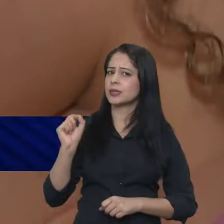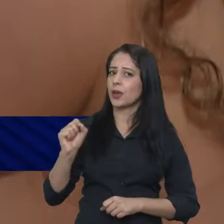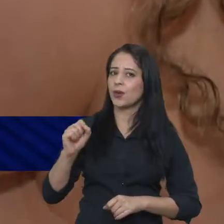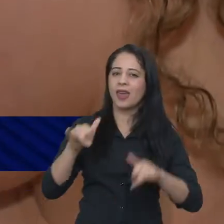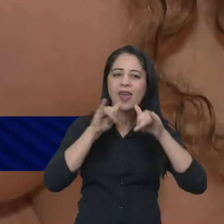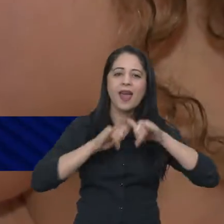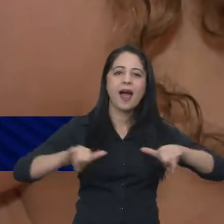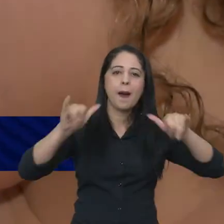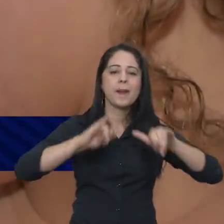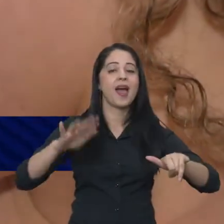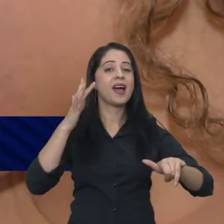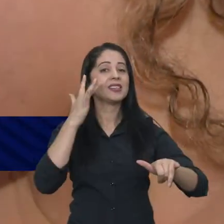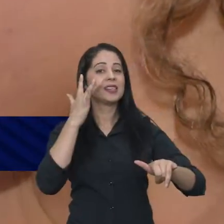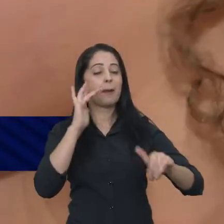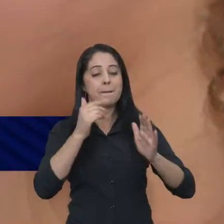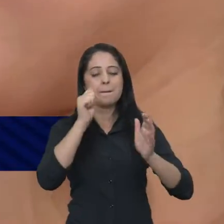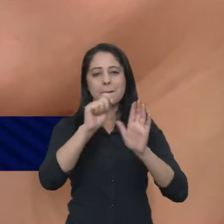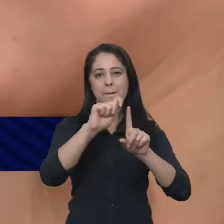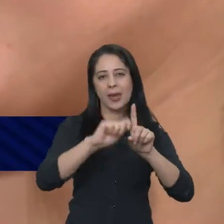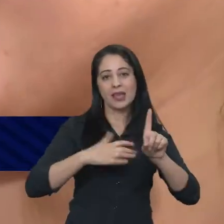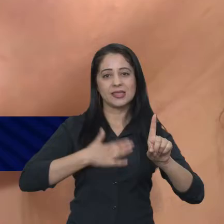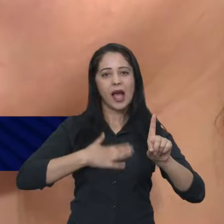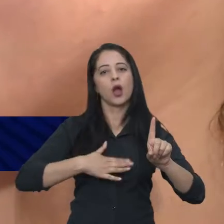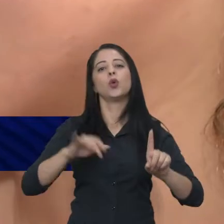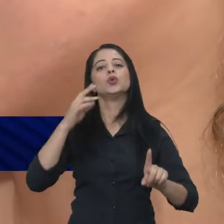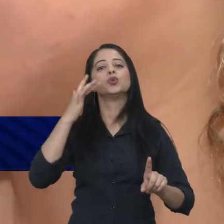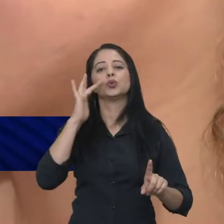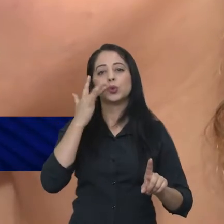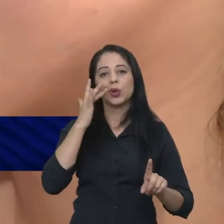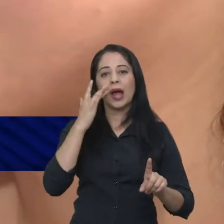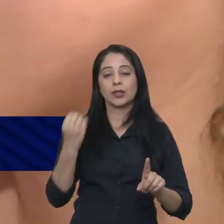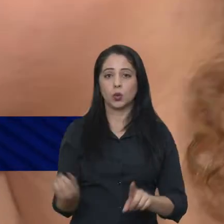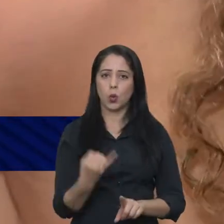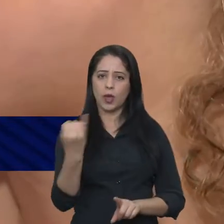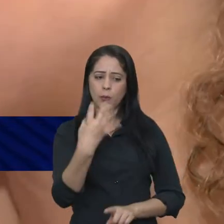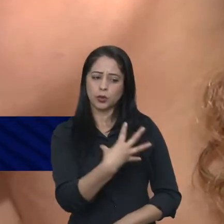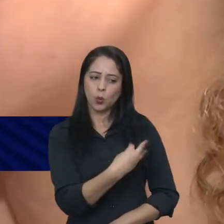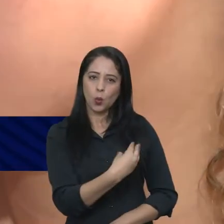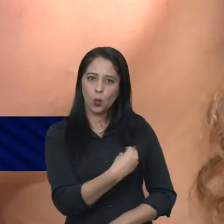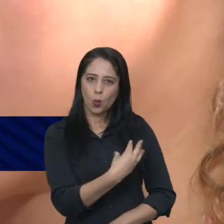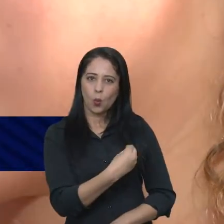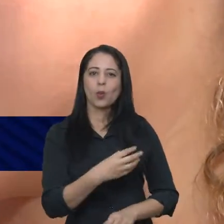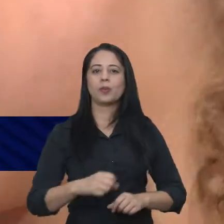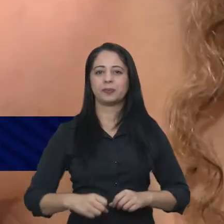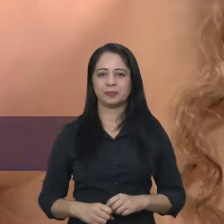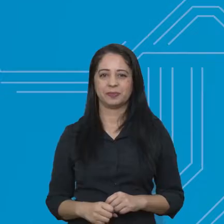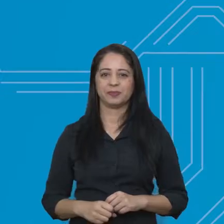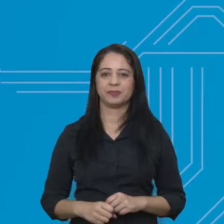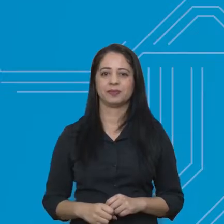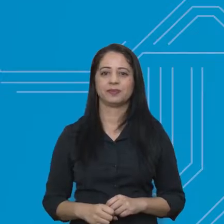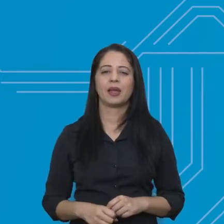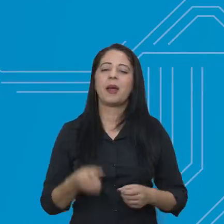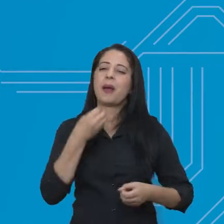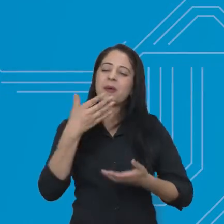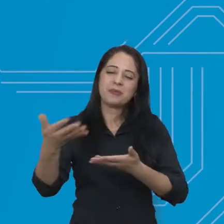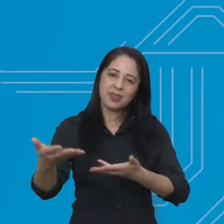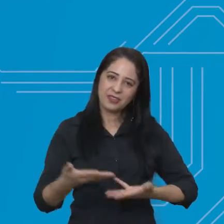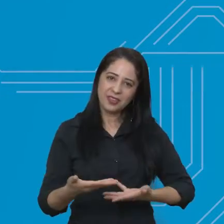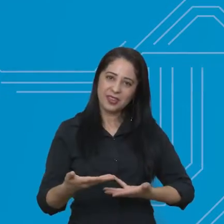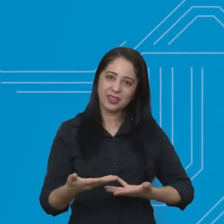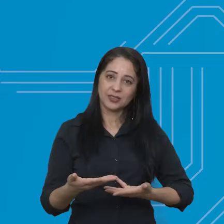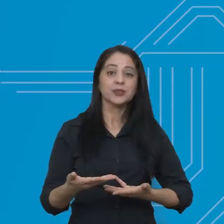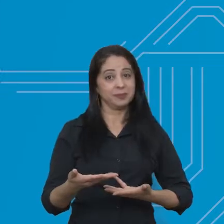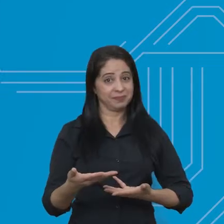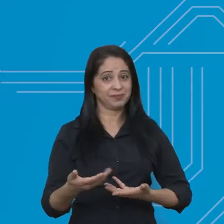campanha Agosto Dourado, que destaca a importância da amamentação e os benefícios do aleitamento materno. Seja muito